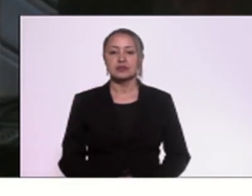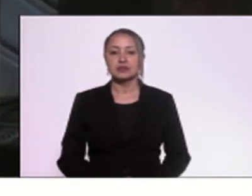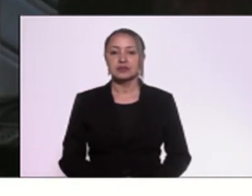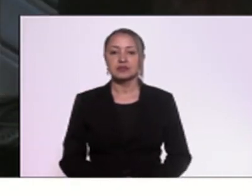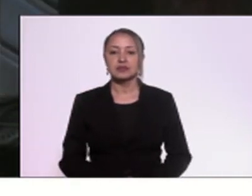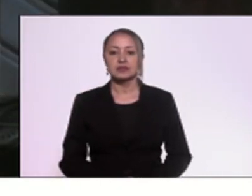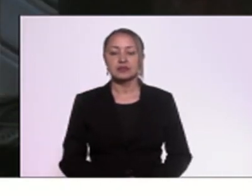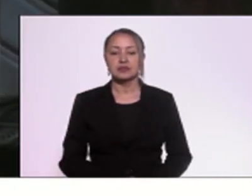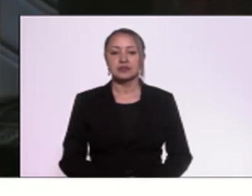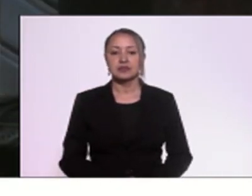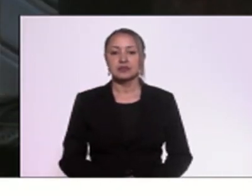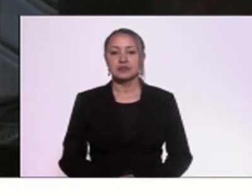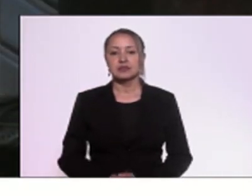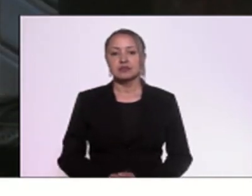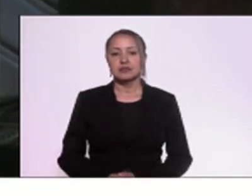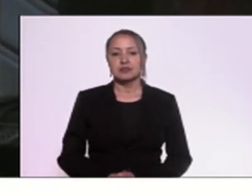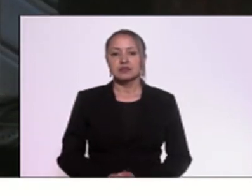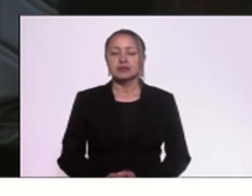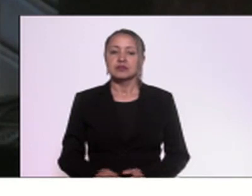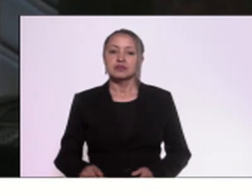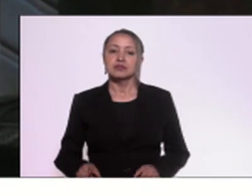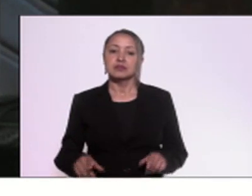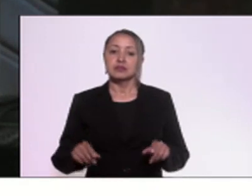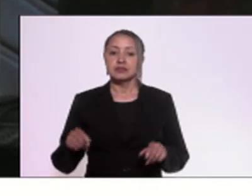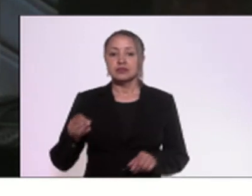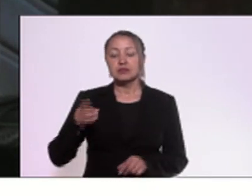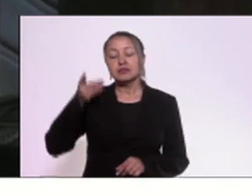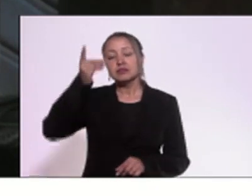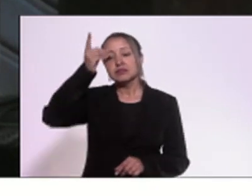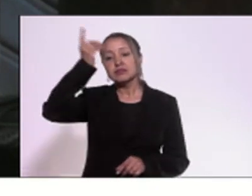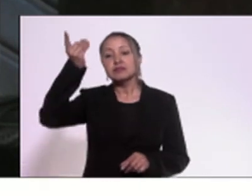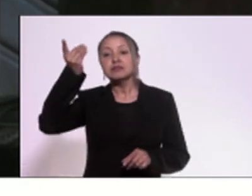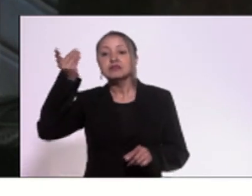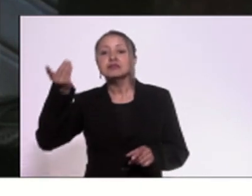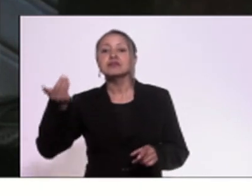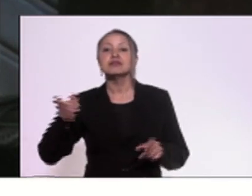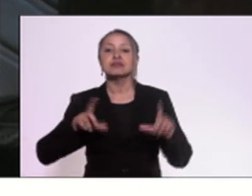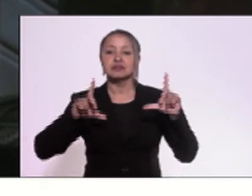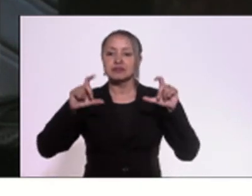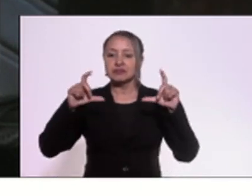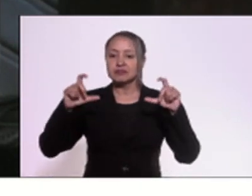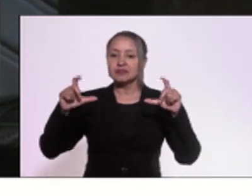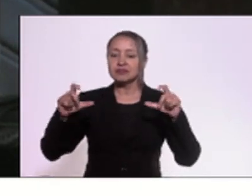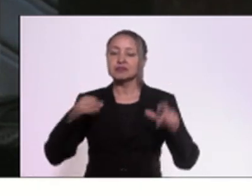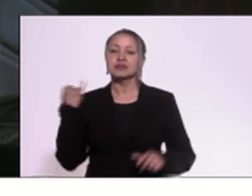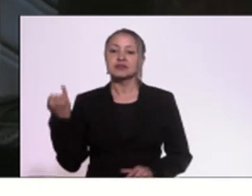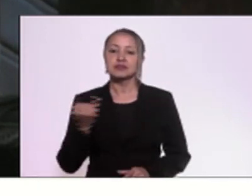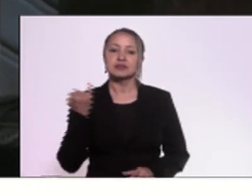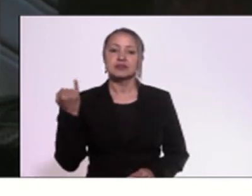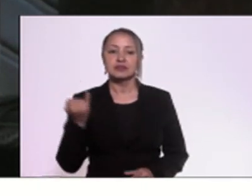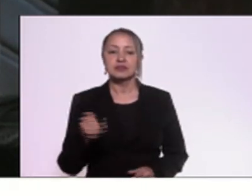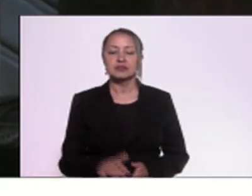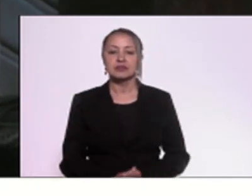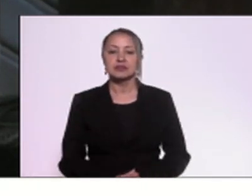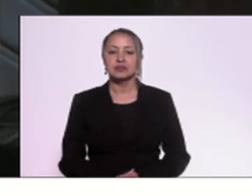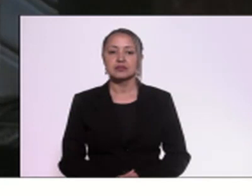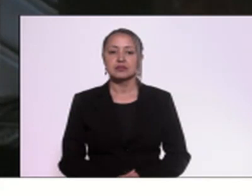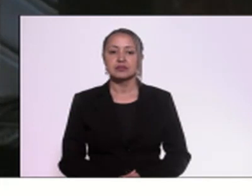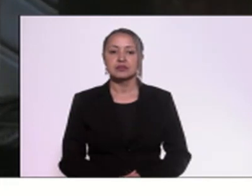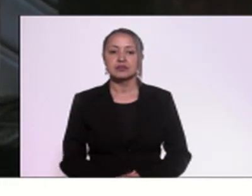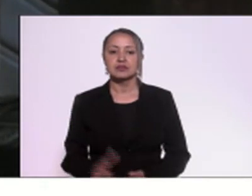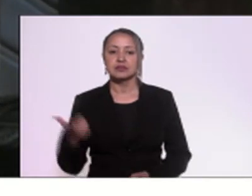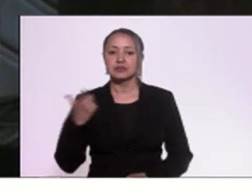aqui, que trabalha nisso, é resistência a isso. E aí ontem, foi ontem? Eu já nem sei que minha...